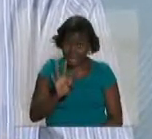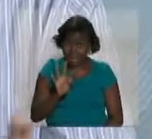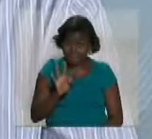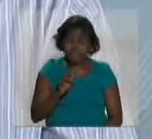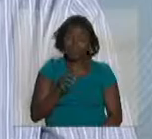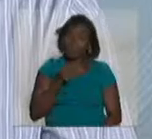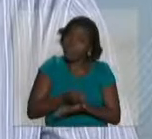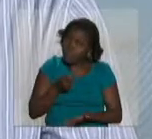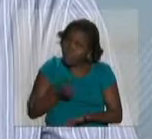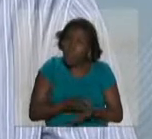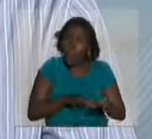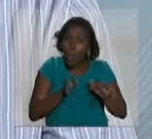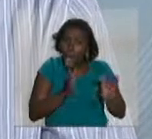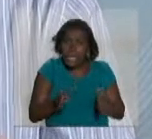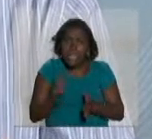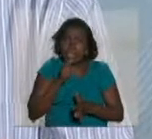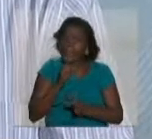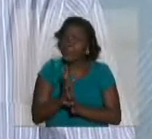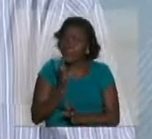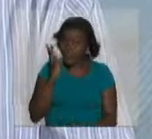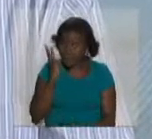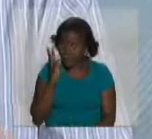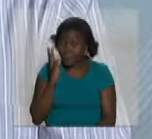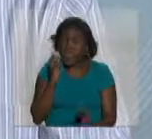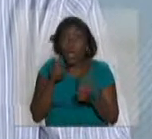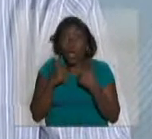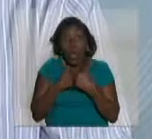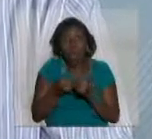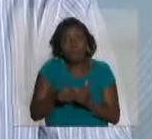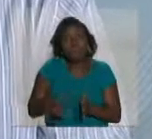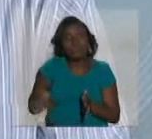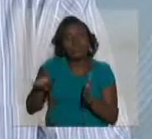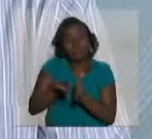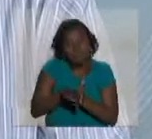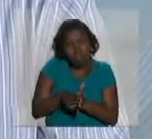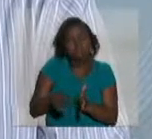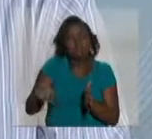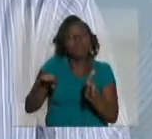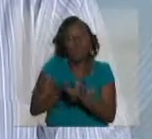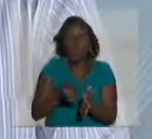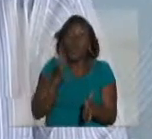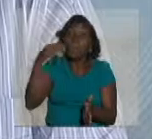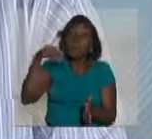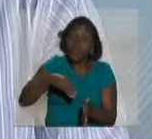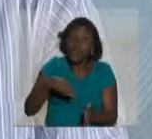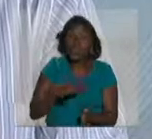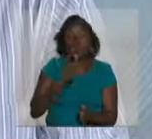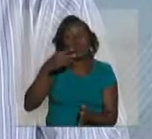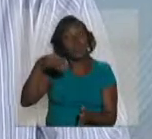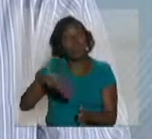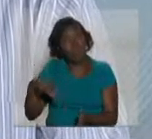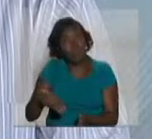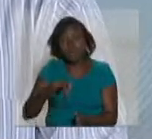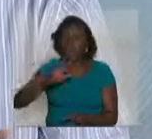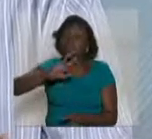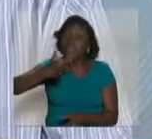sistema organizado, sem filas, o ônibus deveria passar entre 1 a 2 minutos. Então, teríamos aí, na